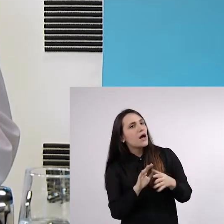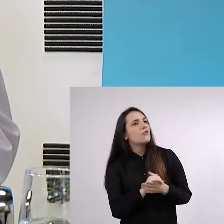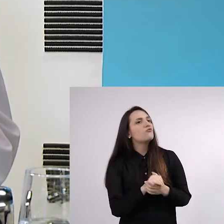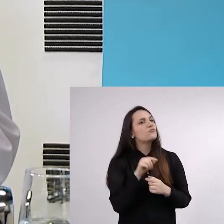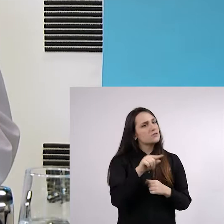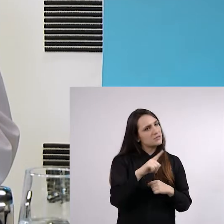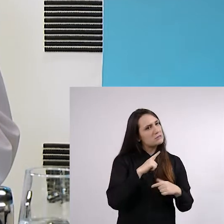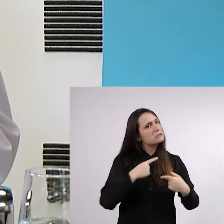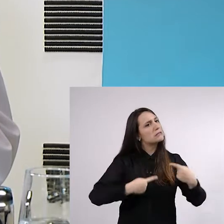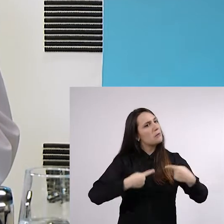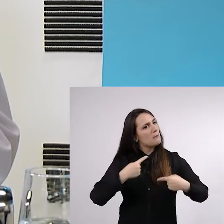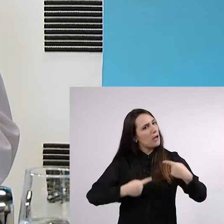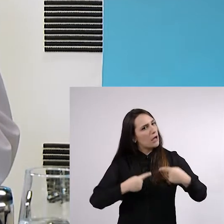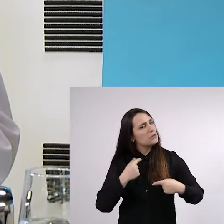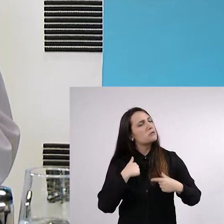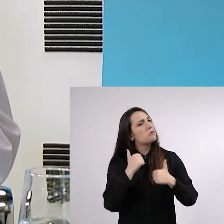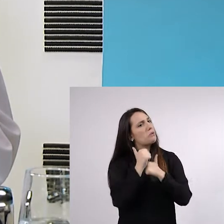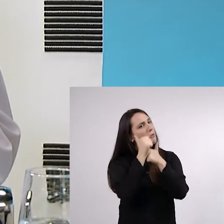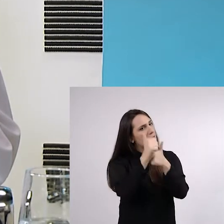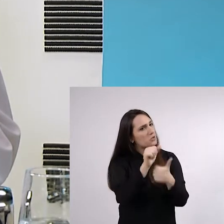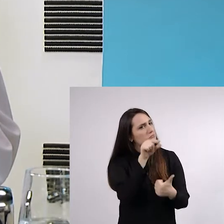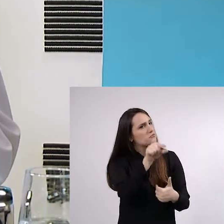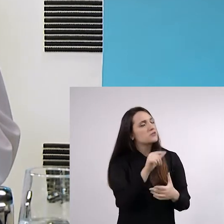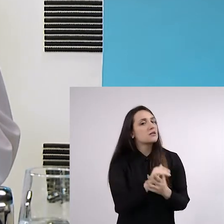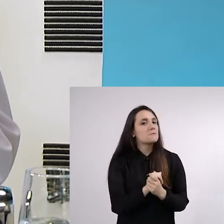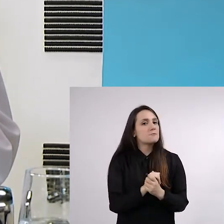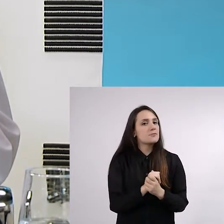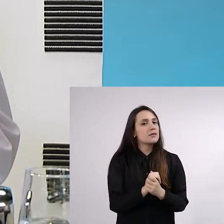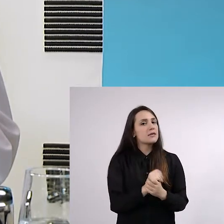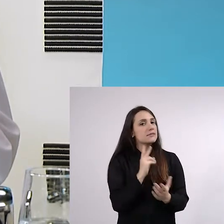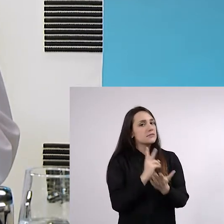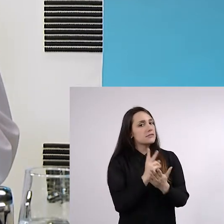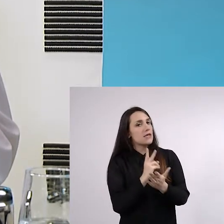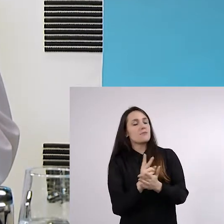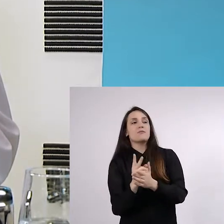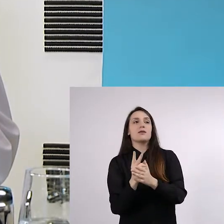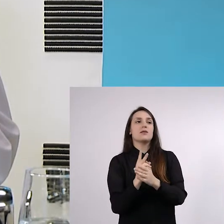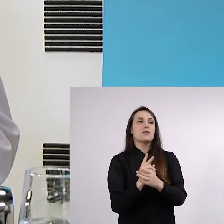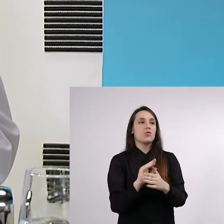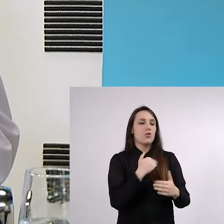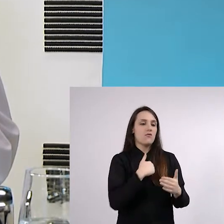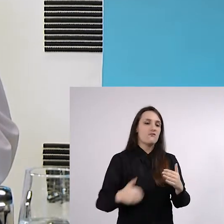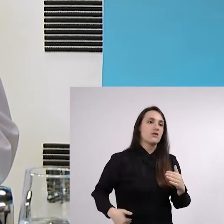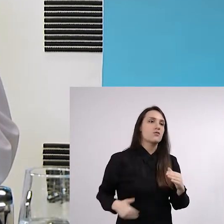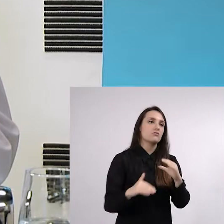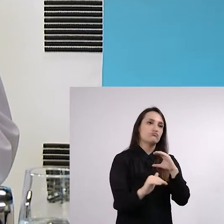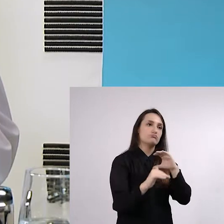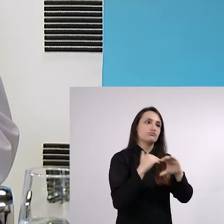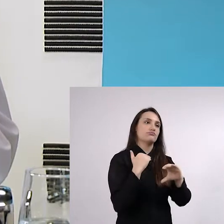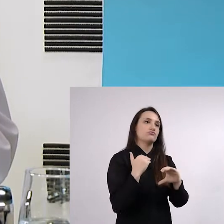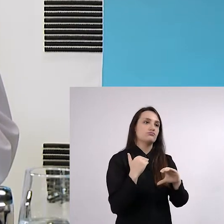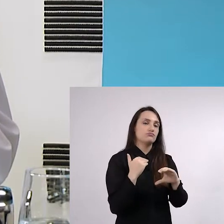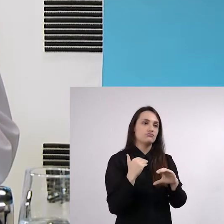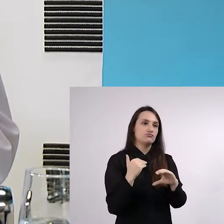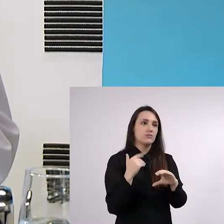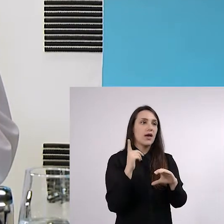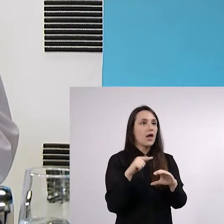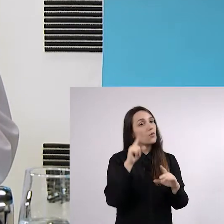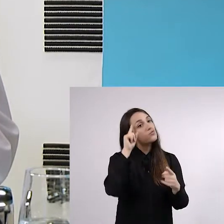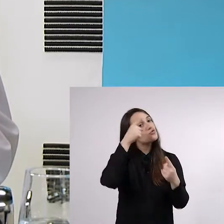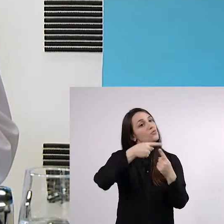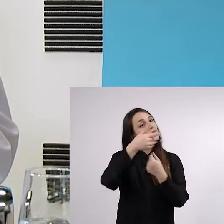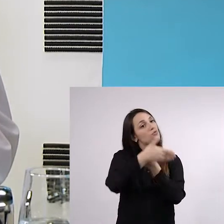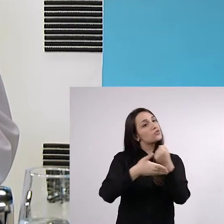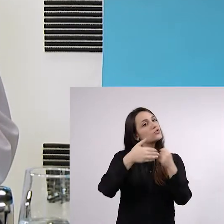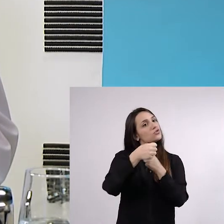debates lá, nós temos acompanhado, deputado, e todas as mensagens que o governo manda são realmente de grande impacto social, de proteção